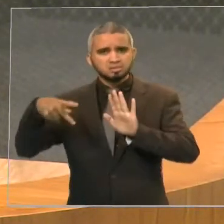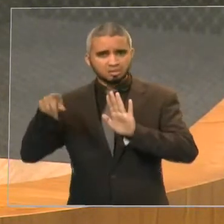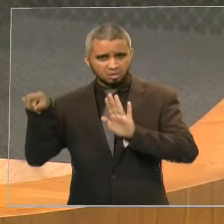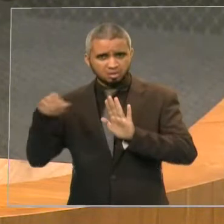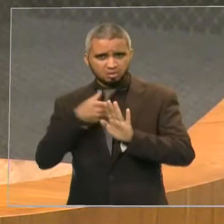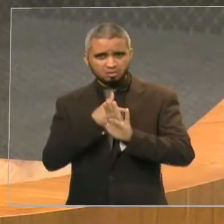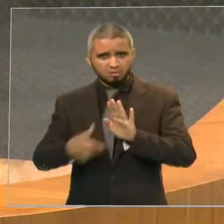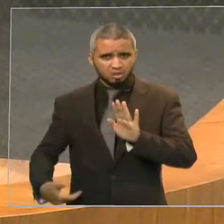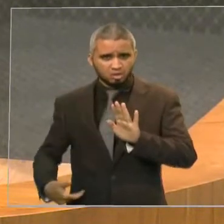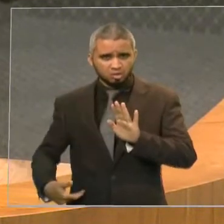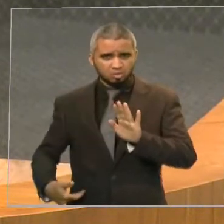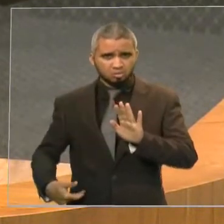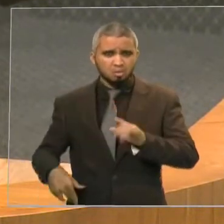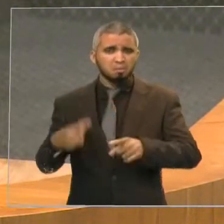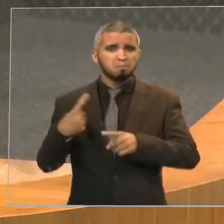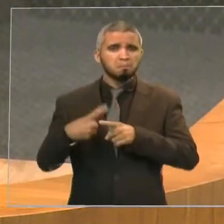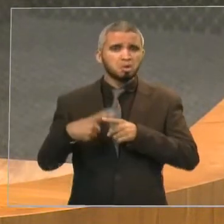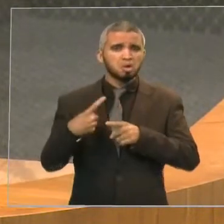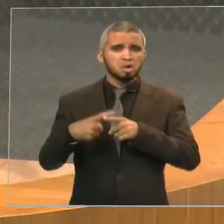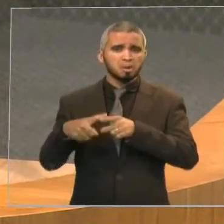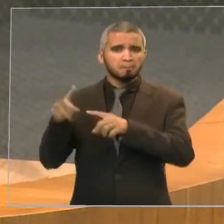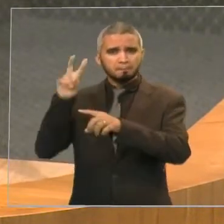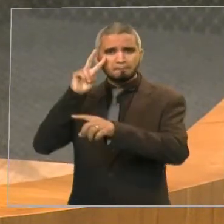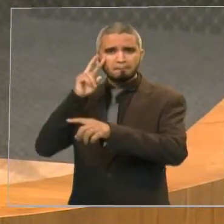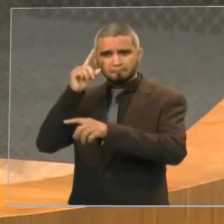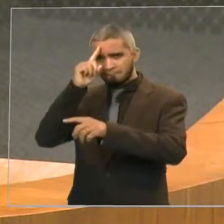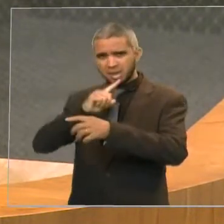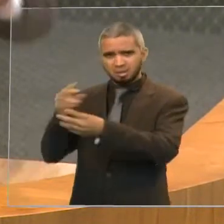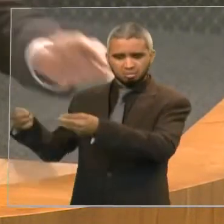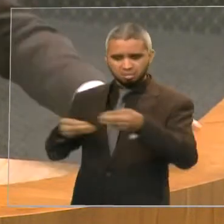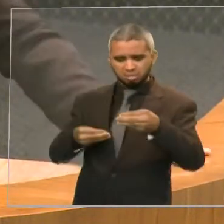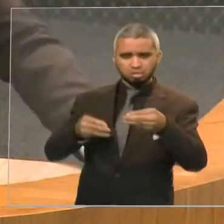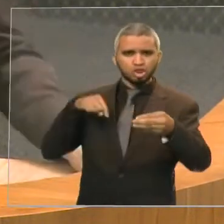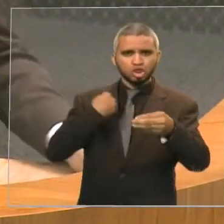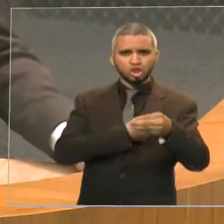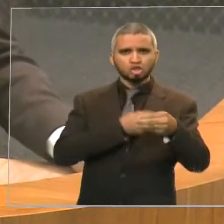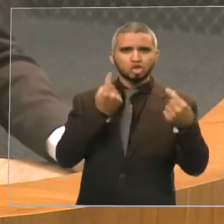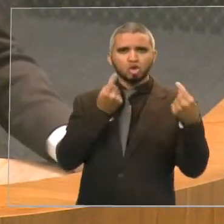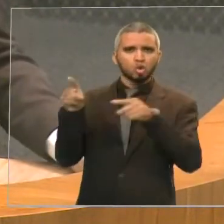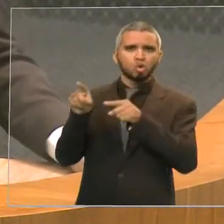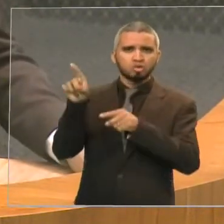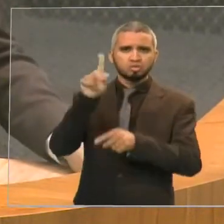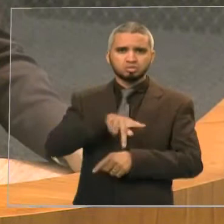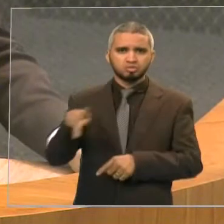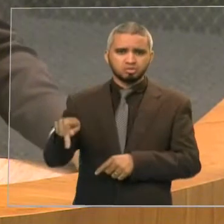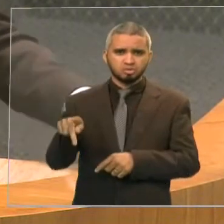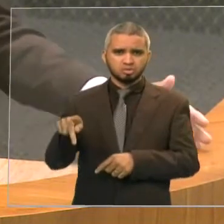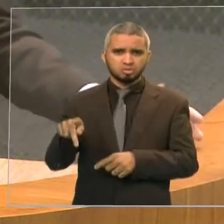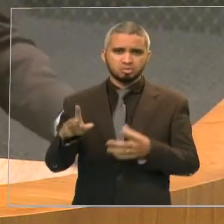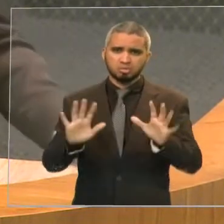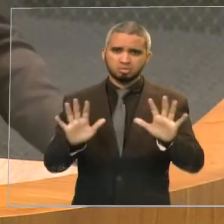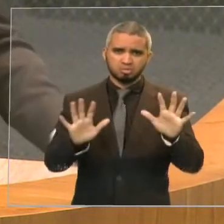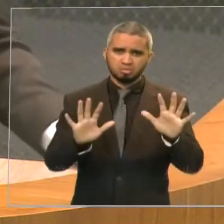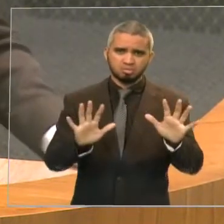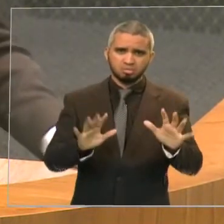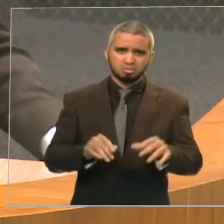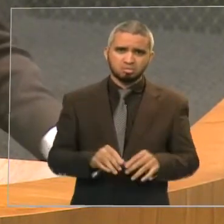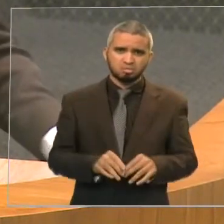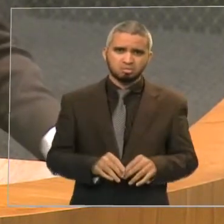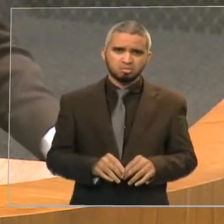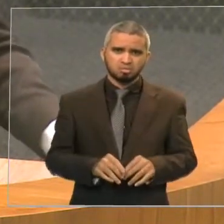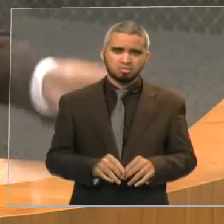Por que usar a Assembleia Legislativa e usar os deputados? Quantos professores? Os professores estão tendo a